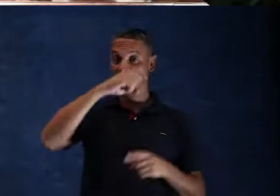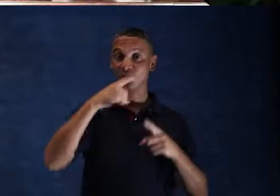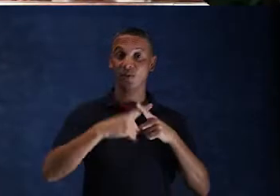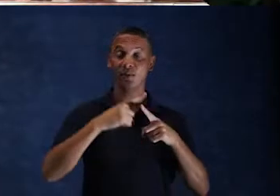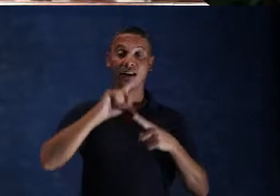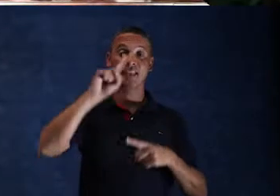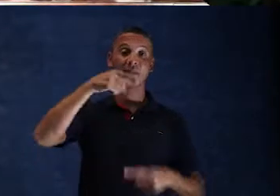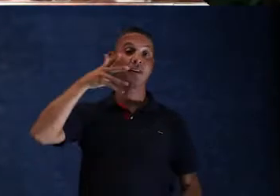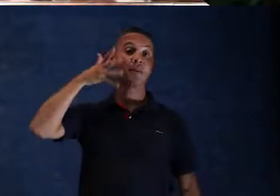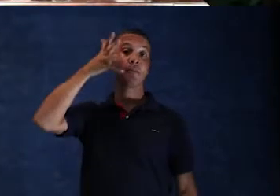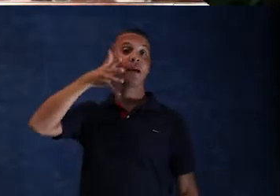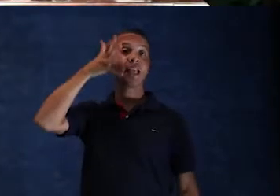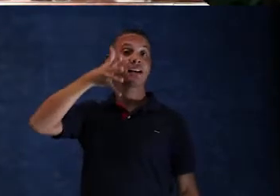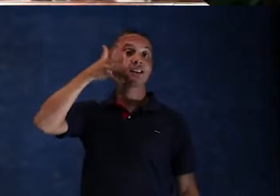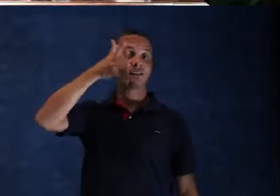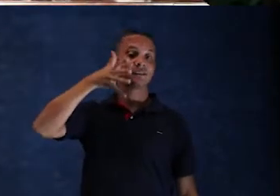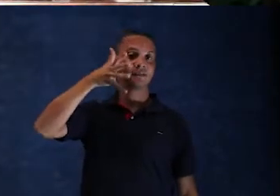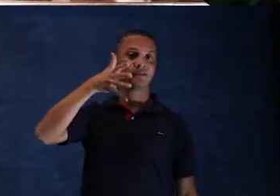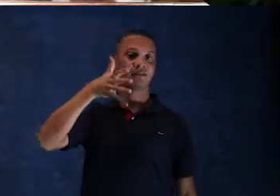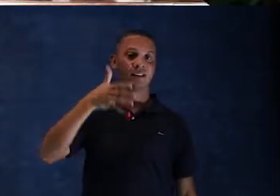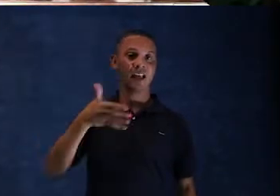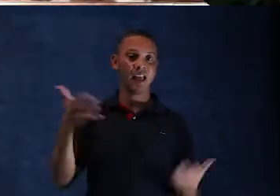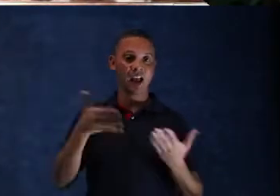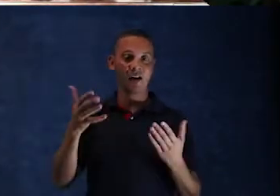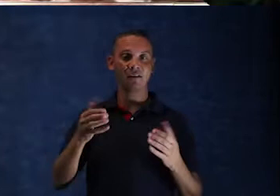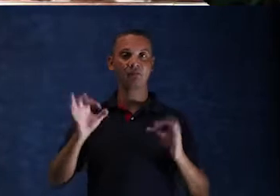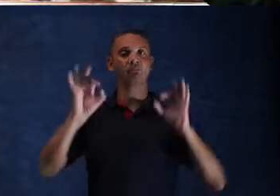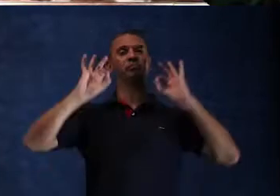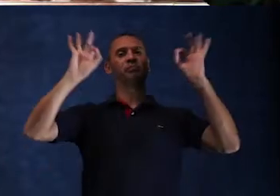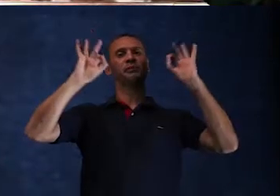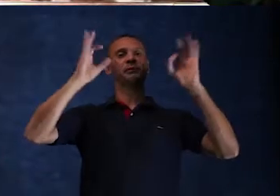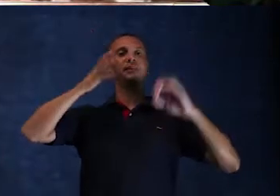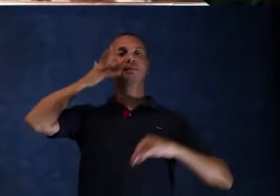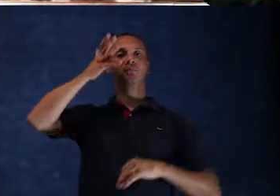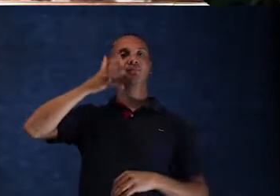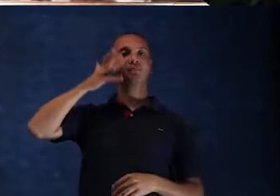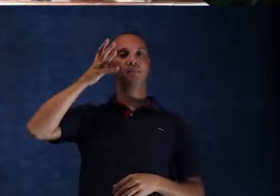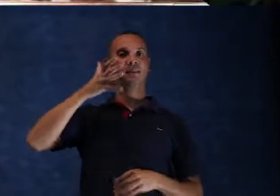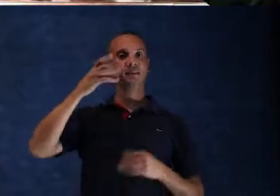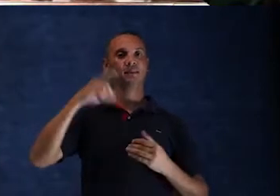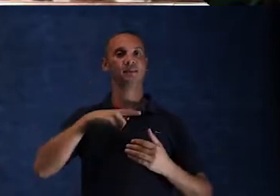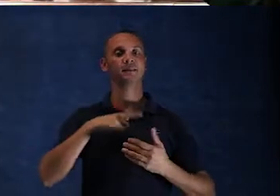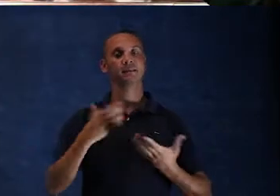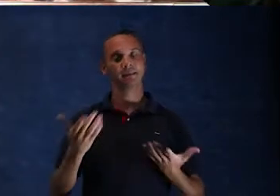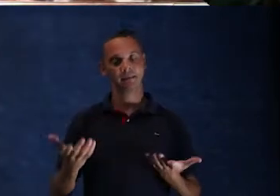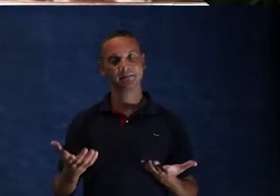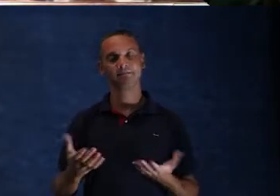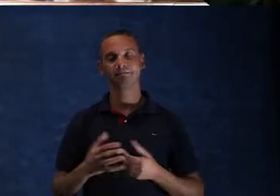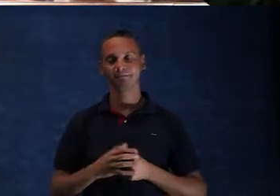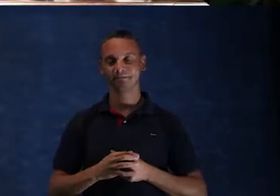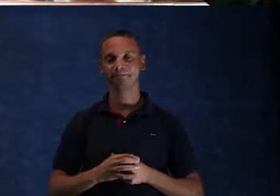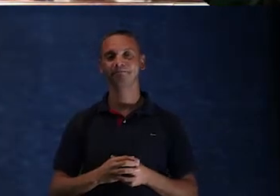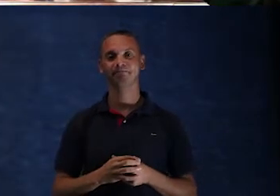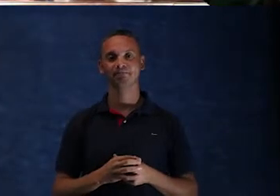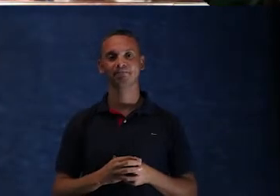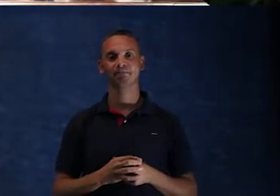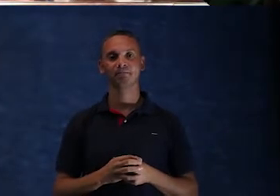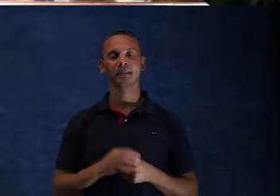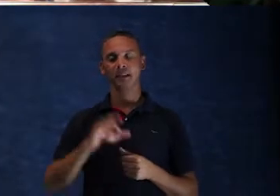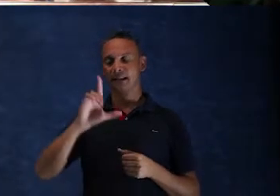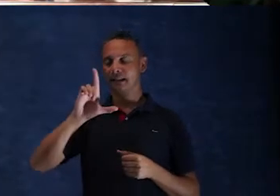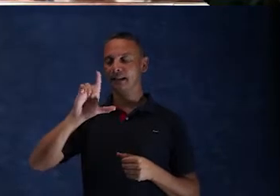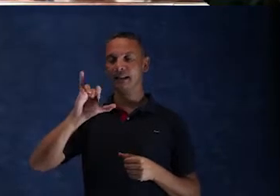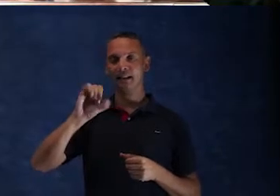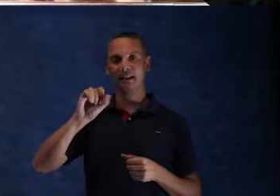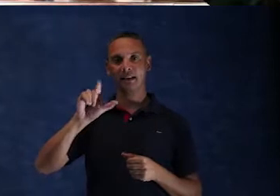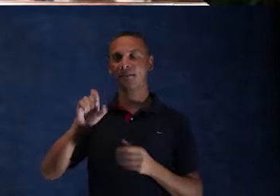dessa palestra, essa sim, memorável, responsabilidade enorme. Mas, Lisle,